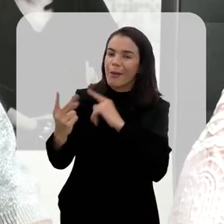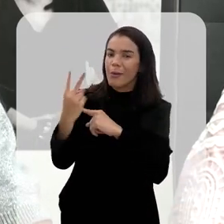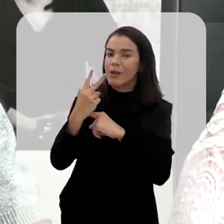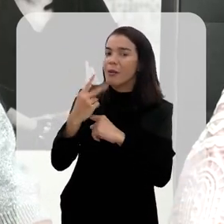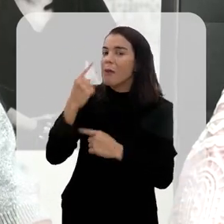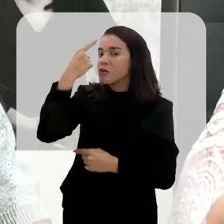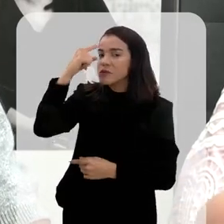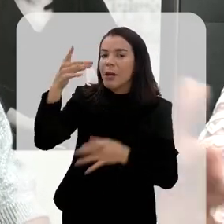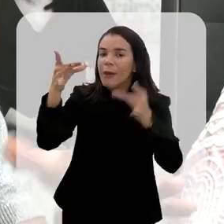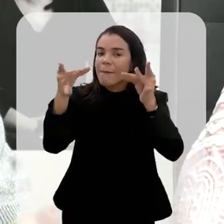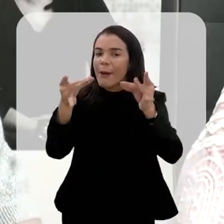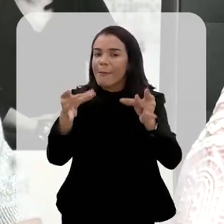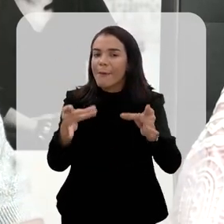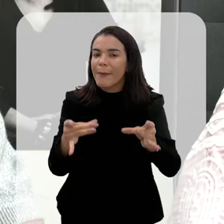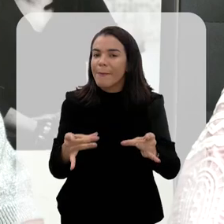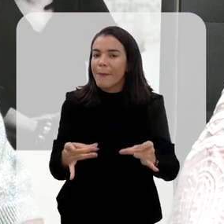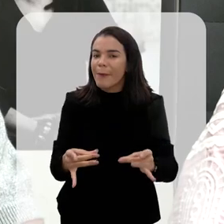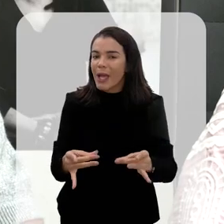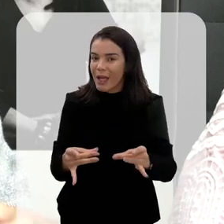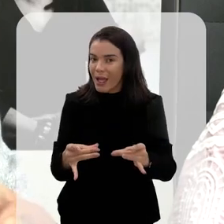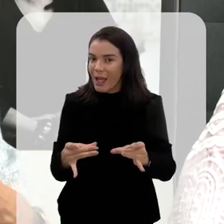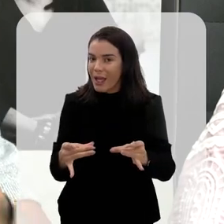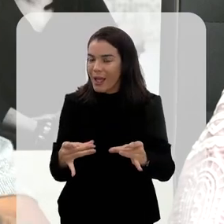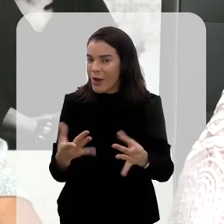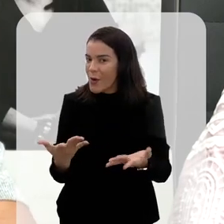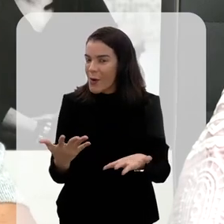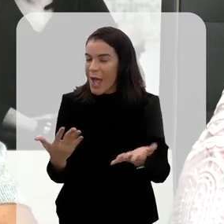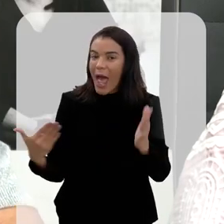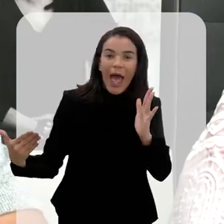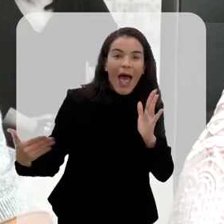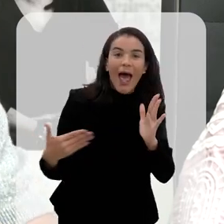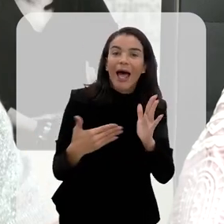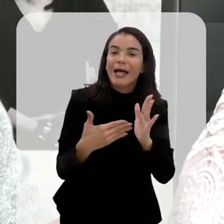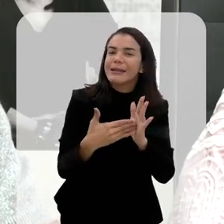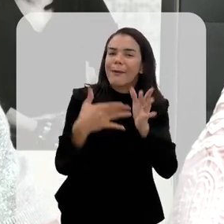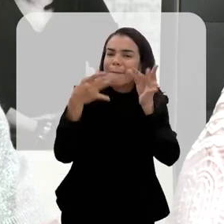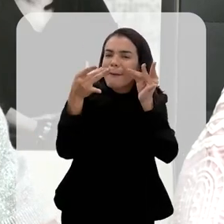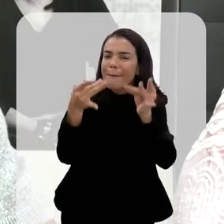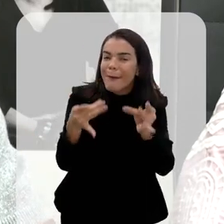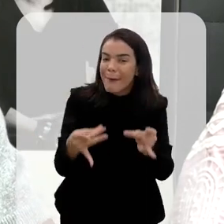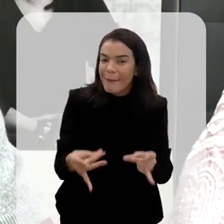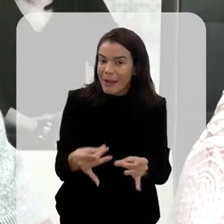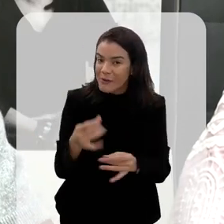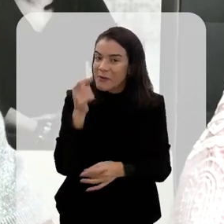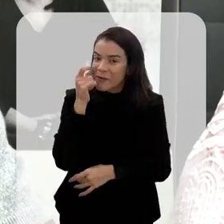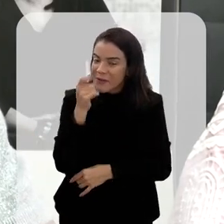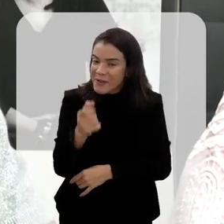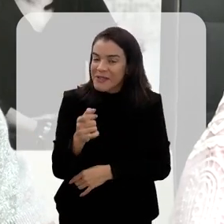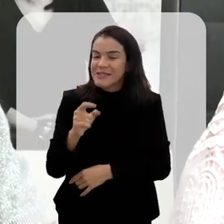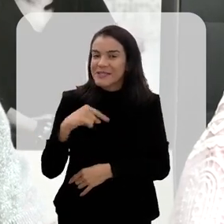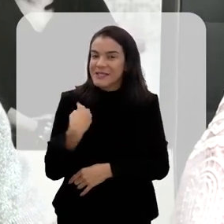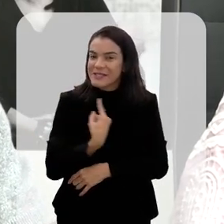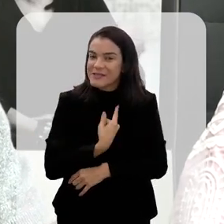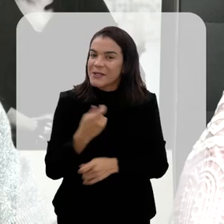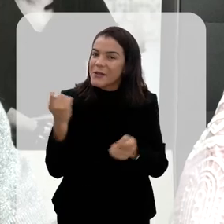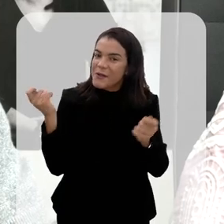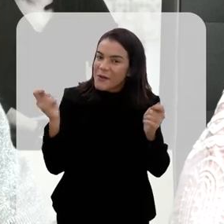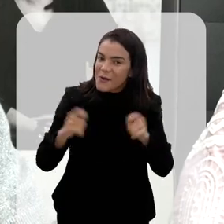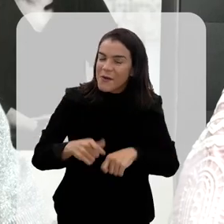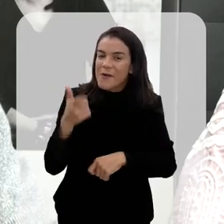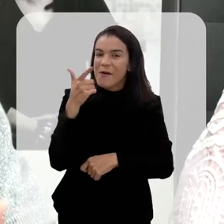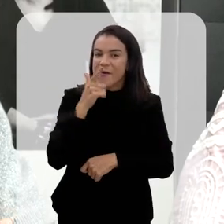protege as mulheres, mas não sabe o teor, até onde essa legislação protege. Então, o interessante é que a